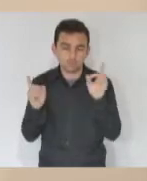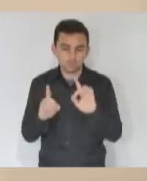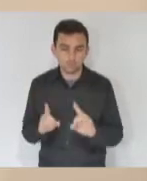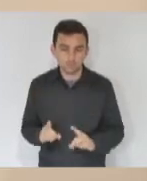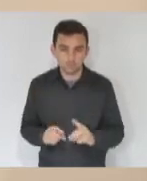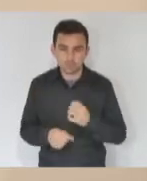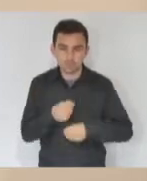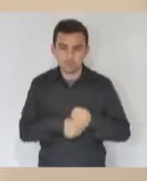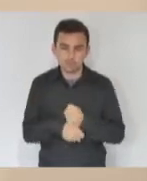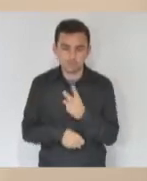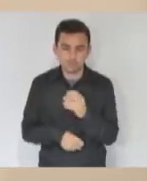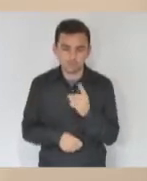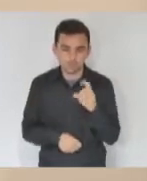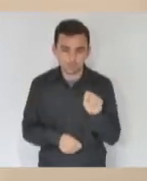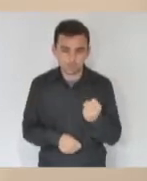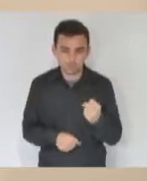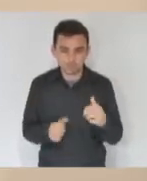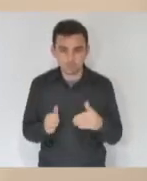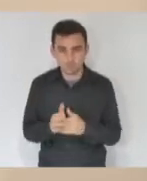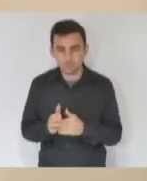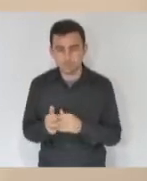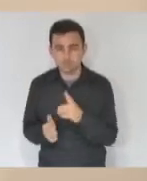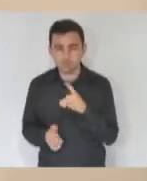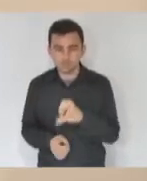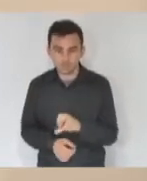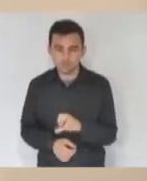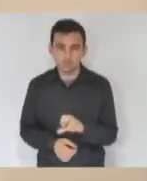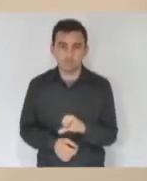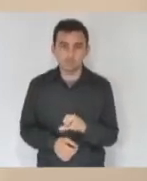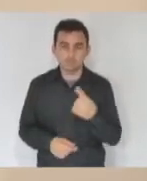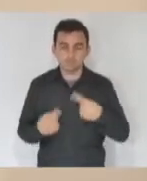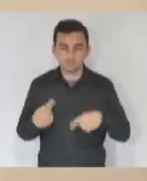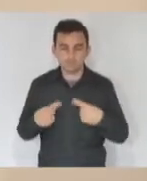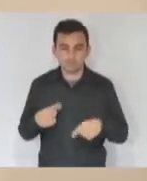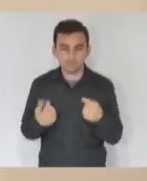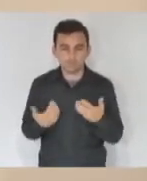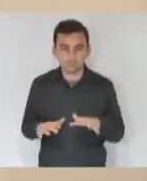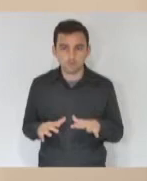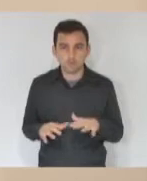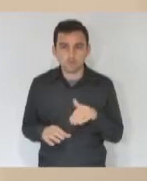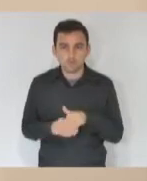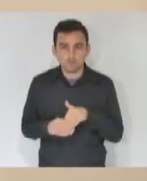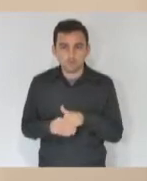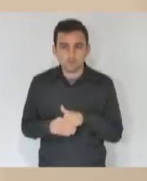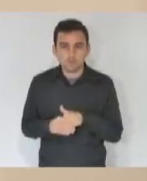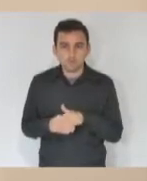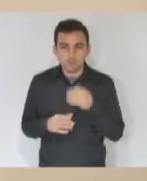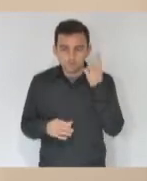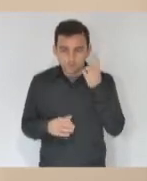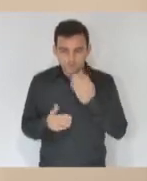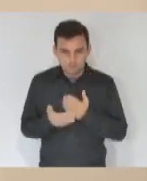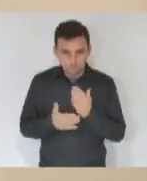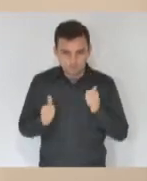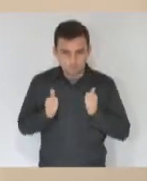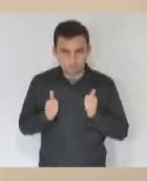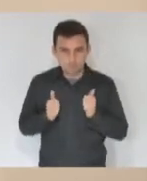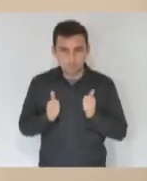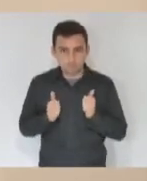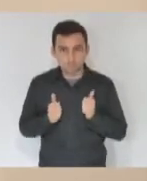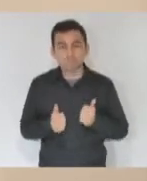de 2018 e 2019. Em discussão, não havendo quem queira discutir, em votação, deputados que aprovam permaneçam como se